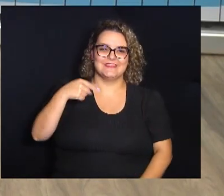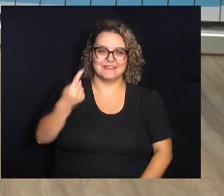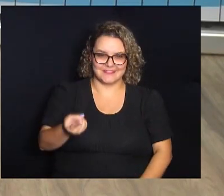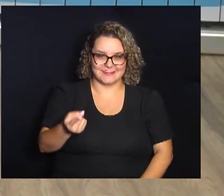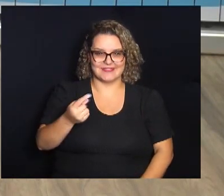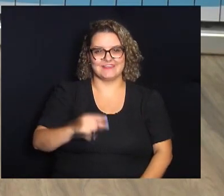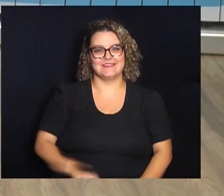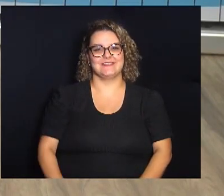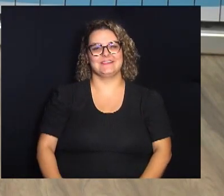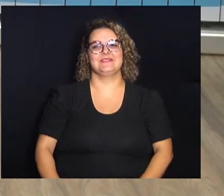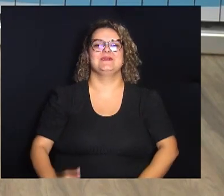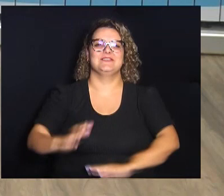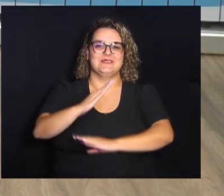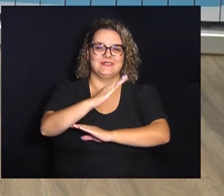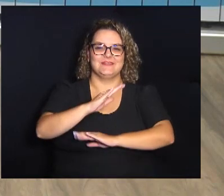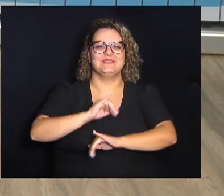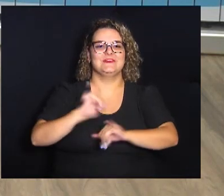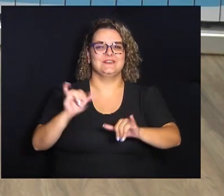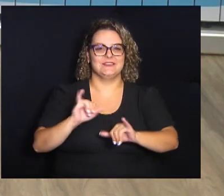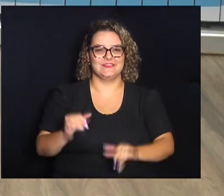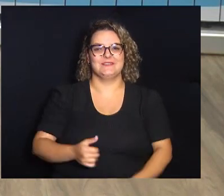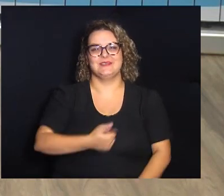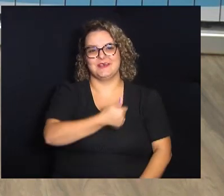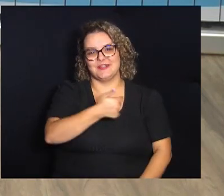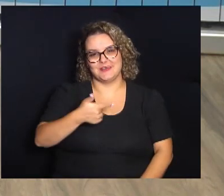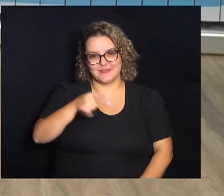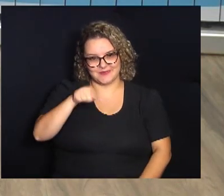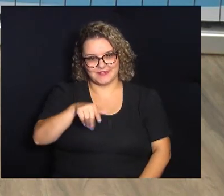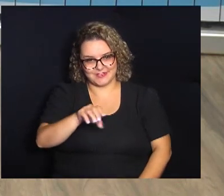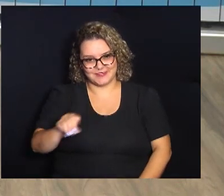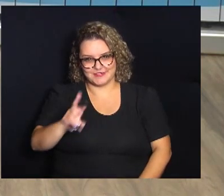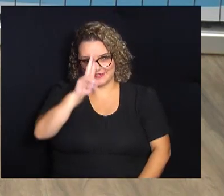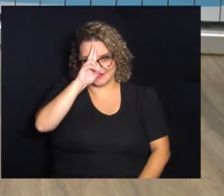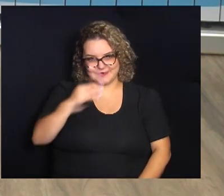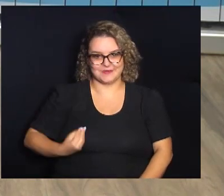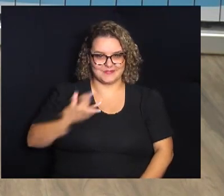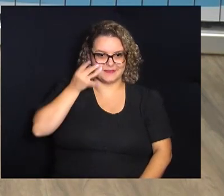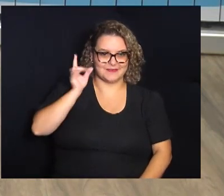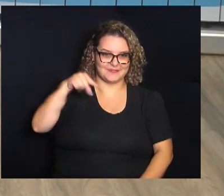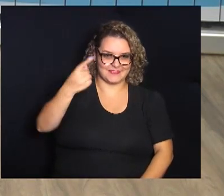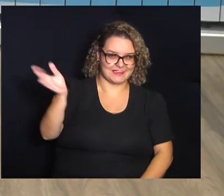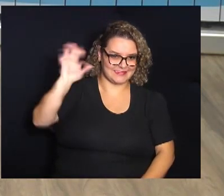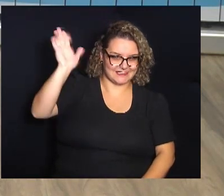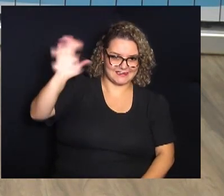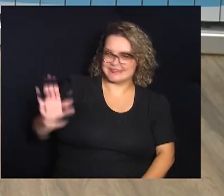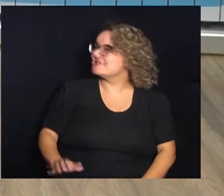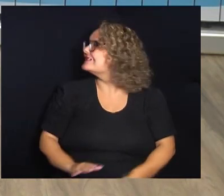telejornal retorna amanhã ao meio-dia ao vivo. Te espero. Até lá. Tchau, tchau.